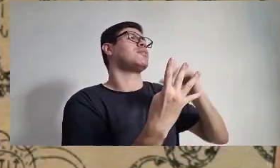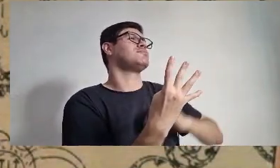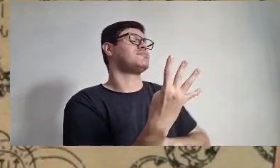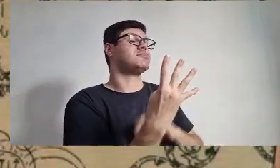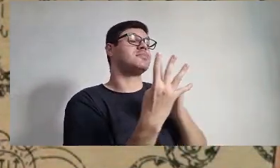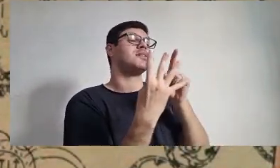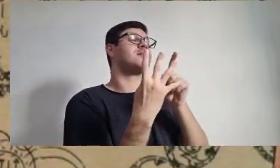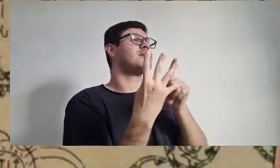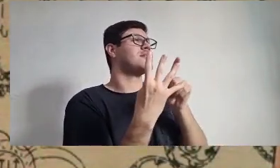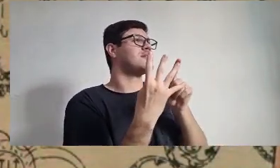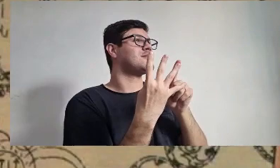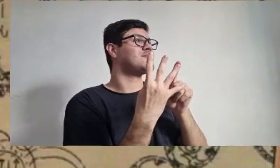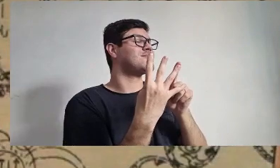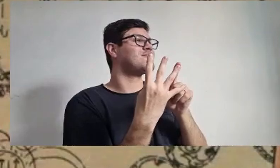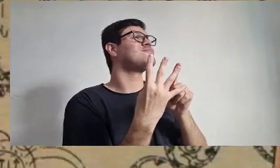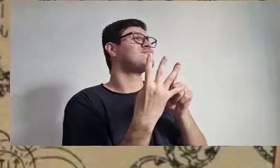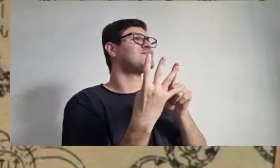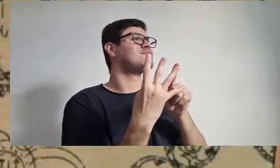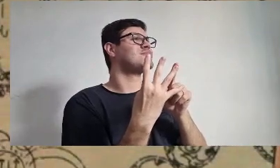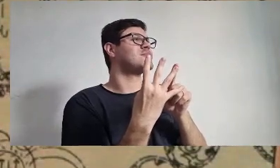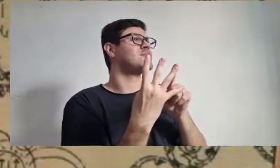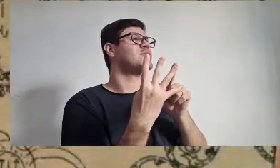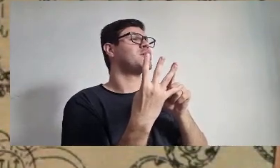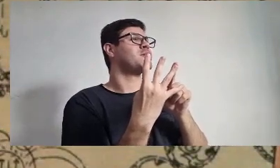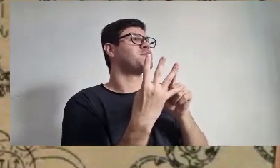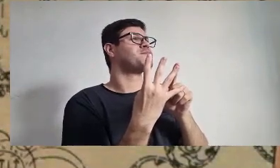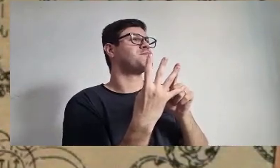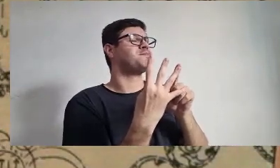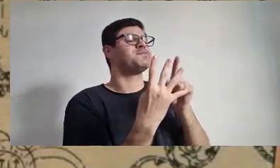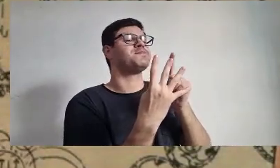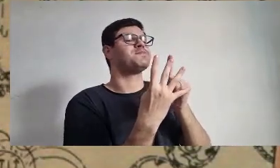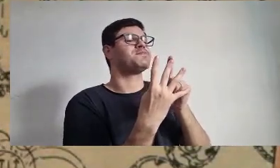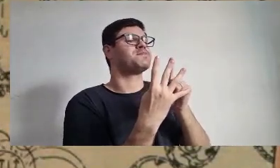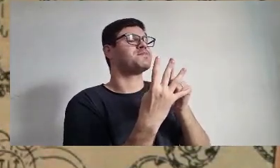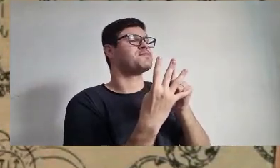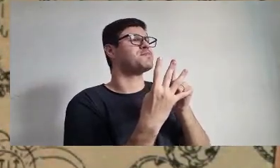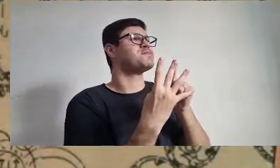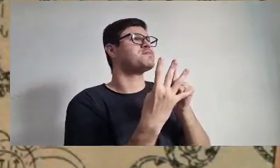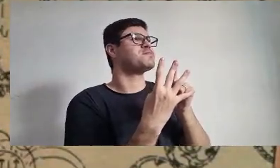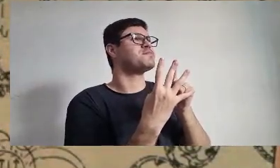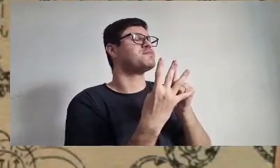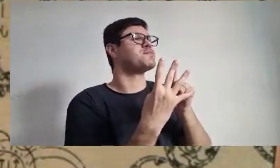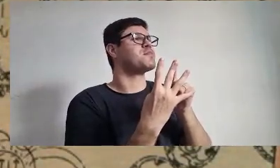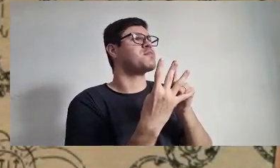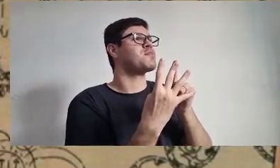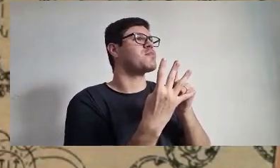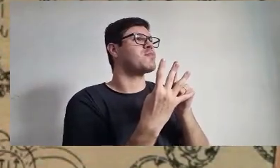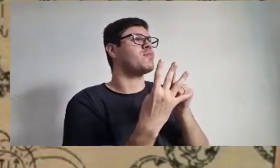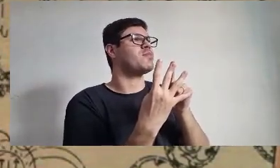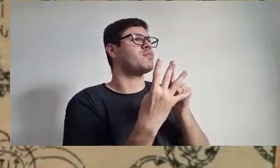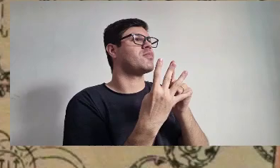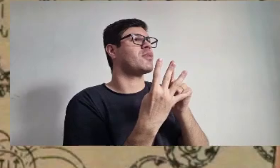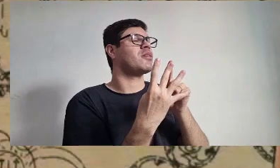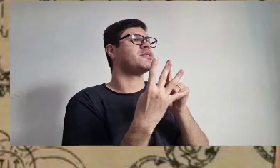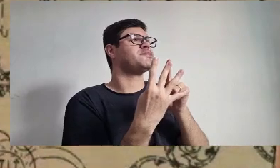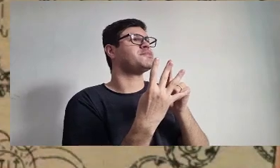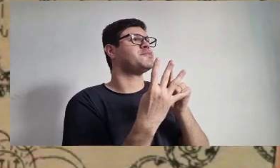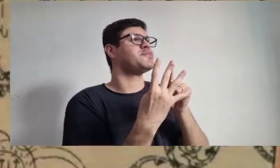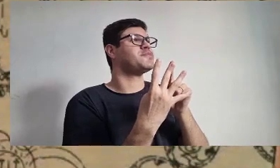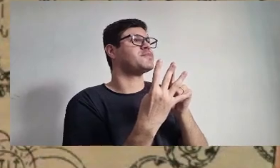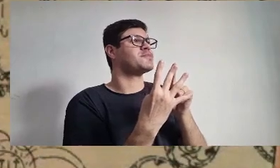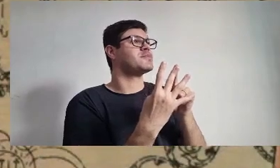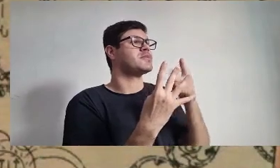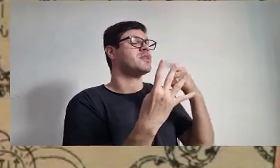Lucas apresenta Jesus como filho do homem, São João apresenta Jesus como filho de Deus, né? E